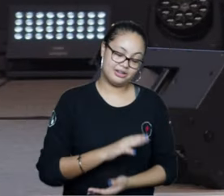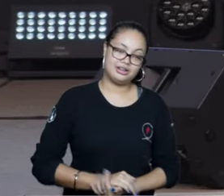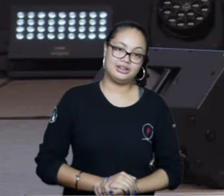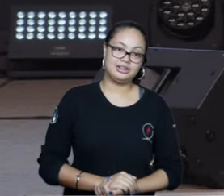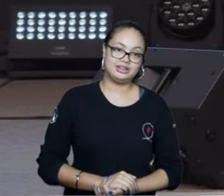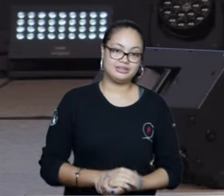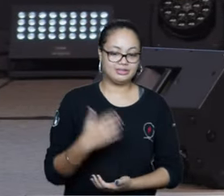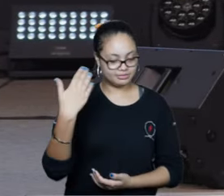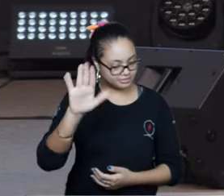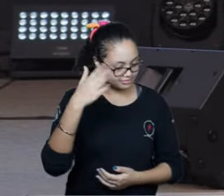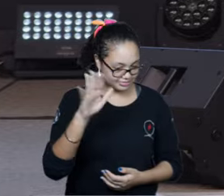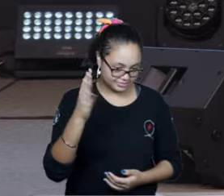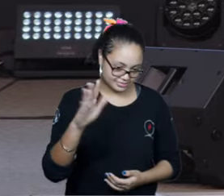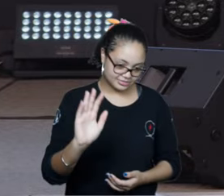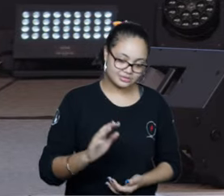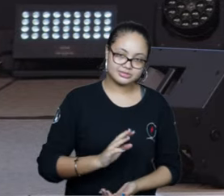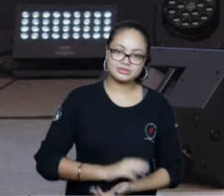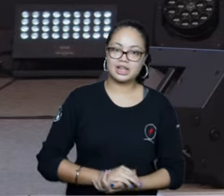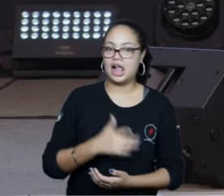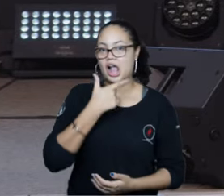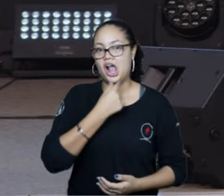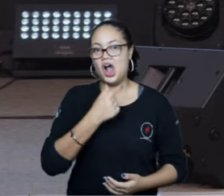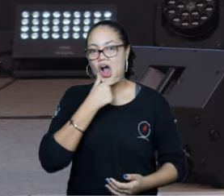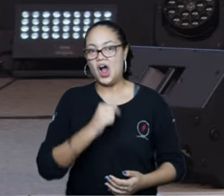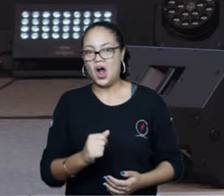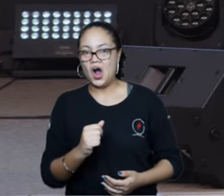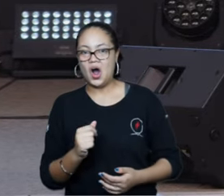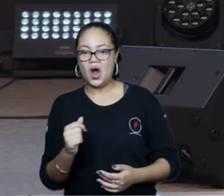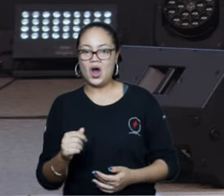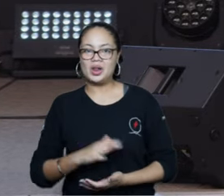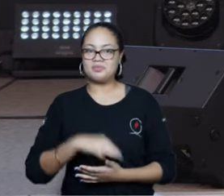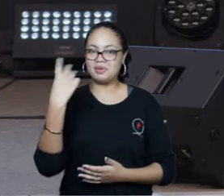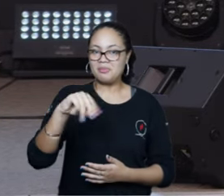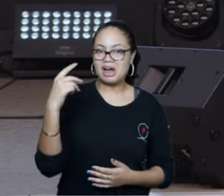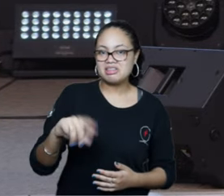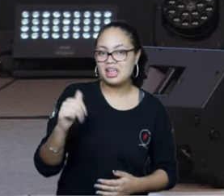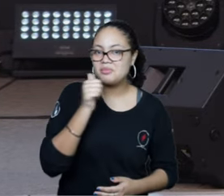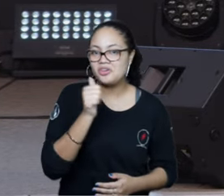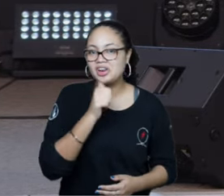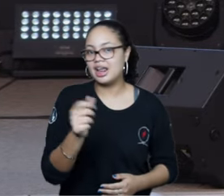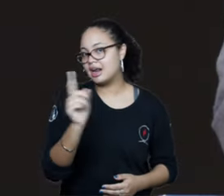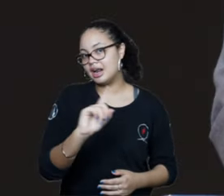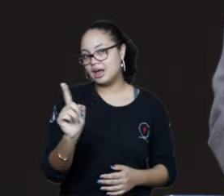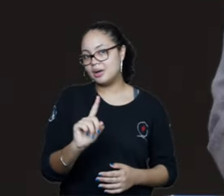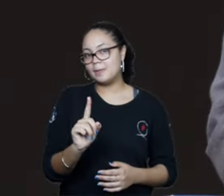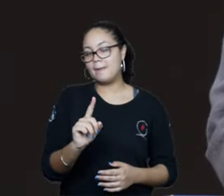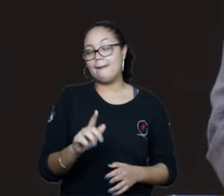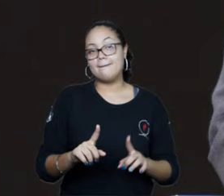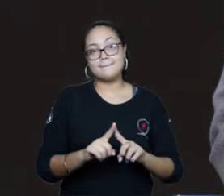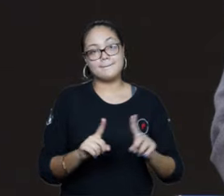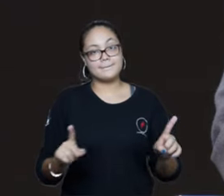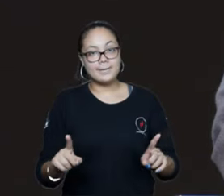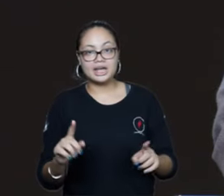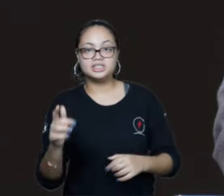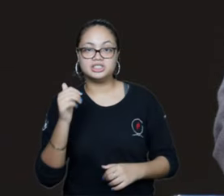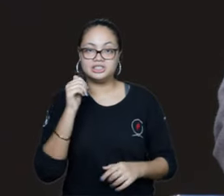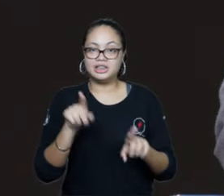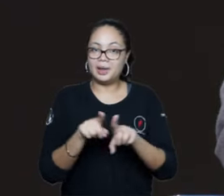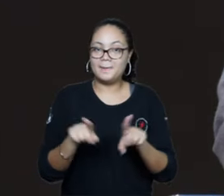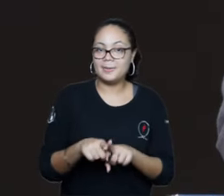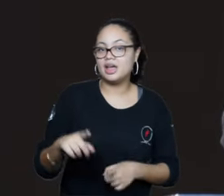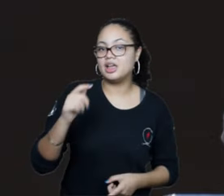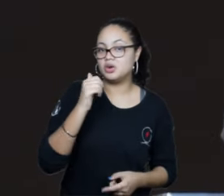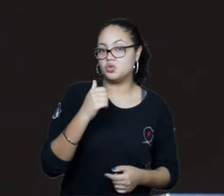cara da minha frente homem não foi feito para bater em mulher mas também não foi feito para apanhar de mulher